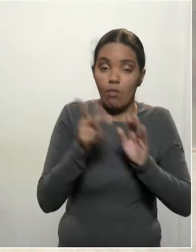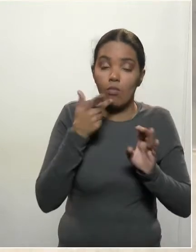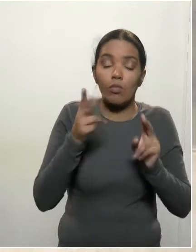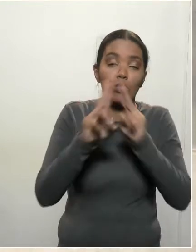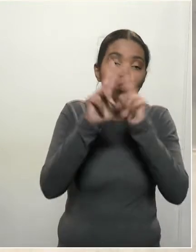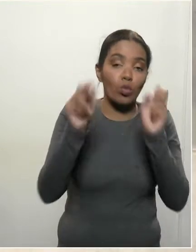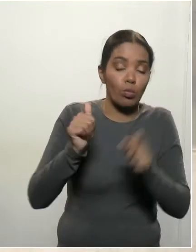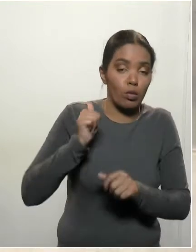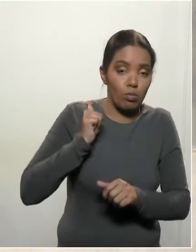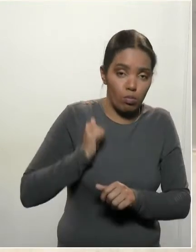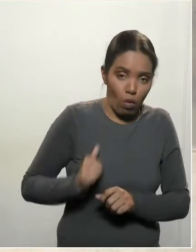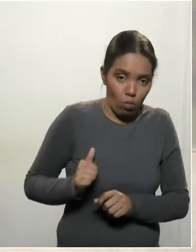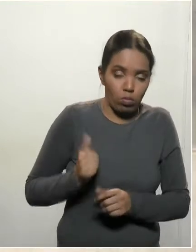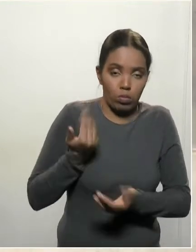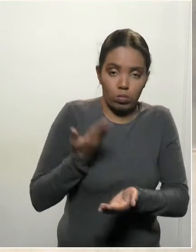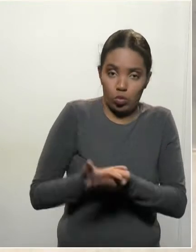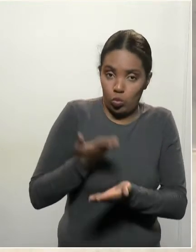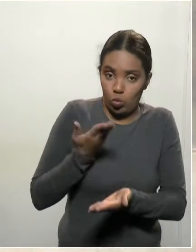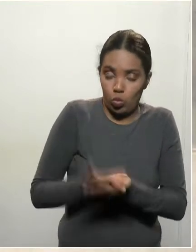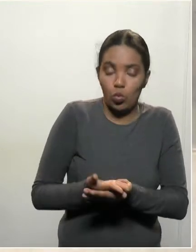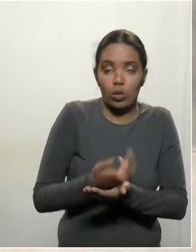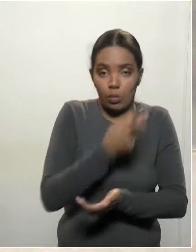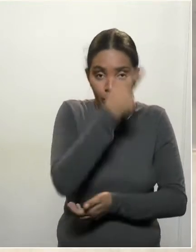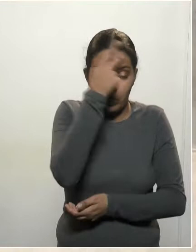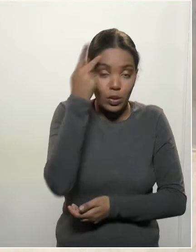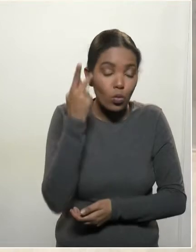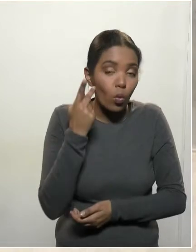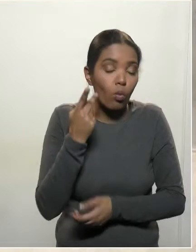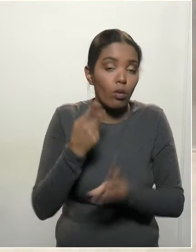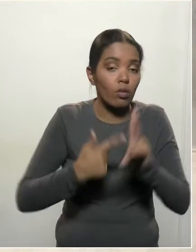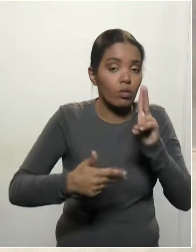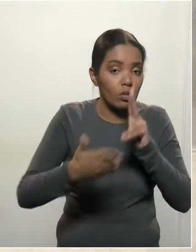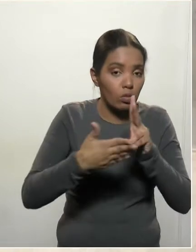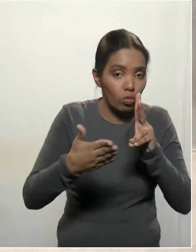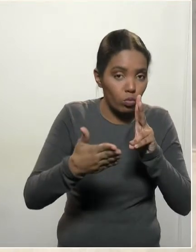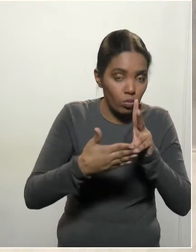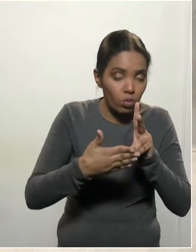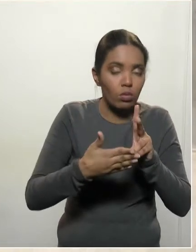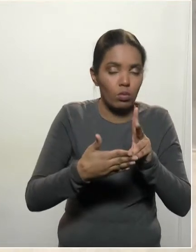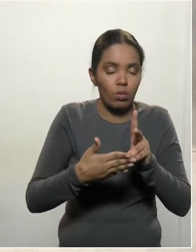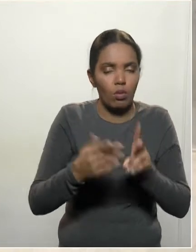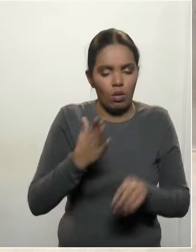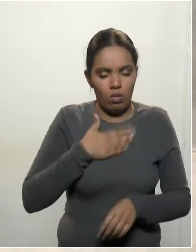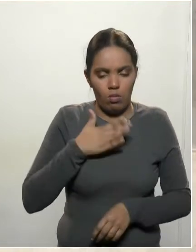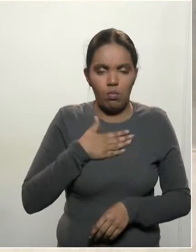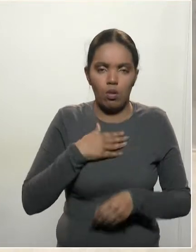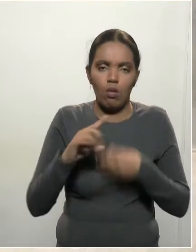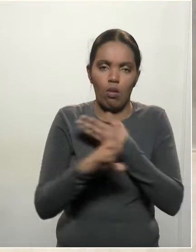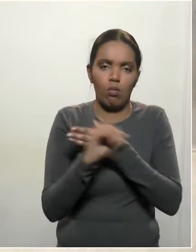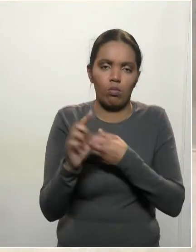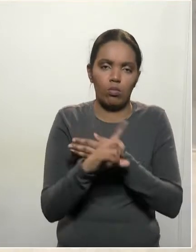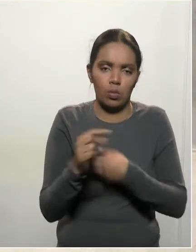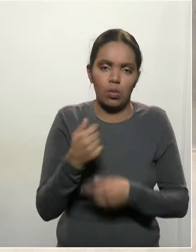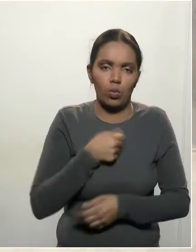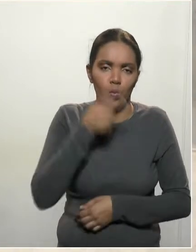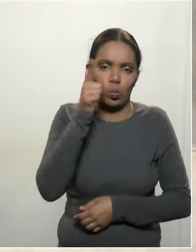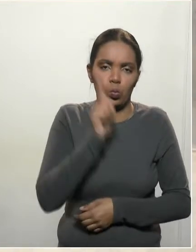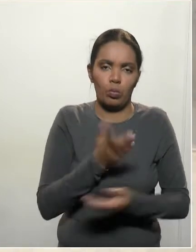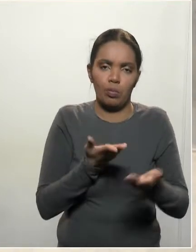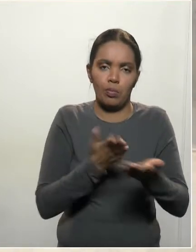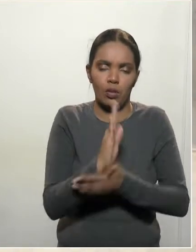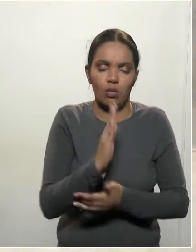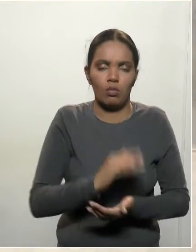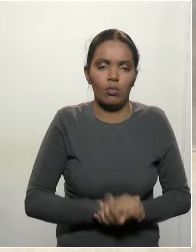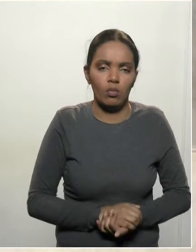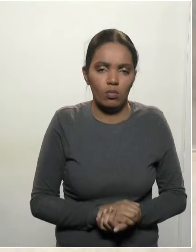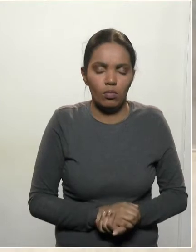do estudante indígena foi da minha autoria, assim, uma das leis que me deu grande satisfação de conseguir